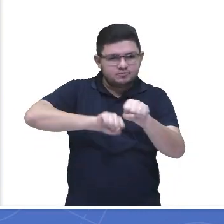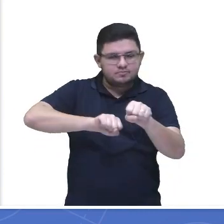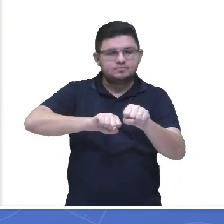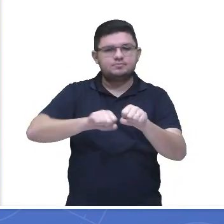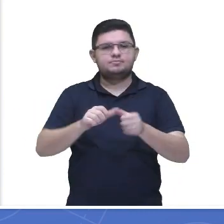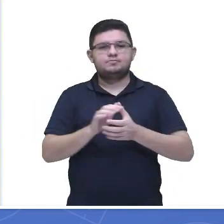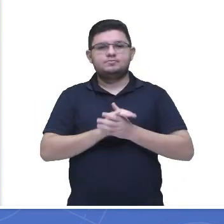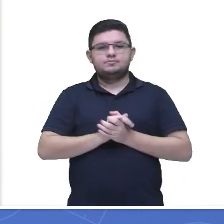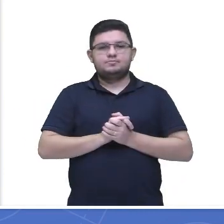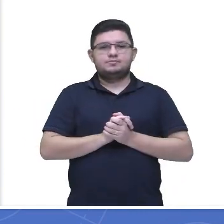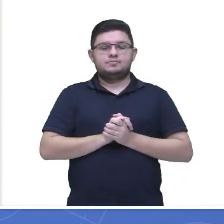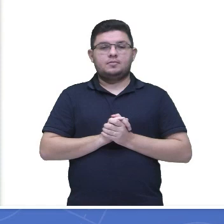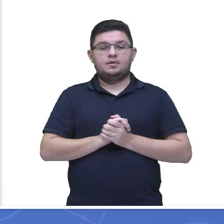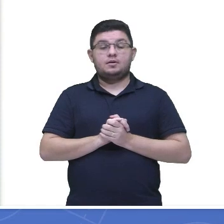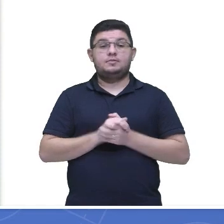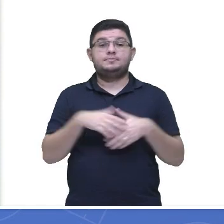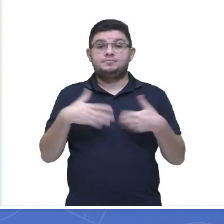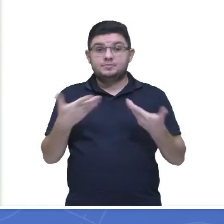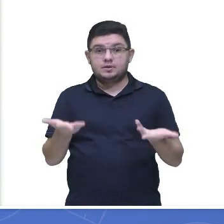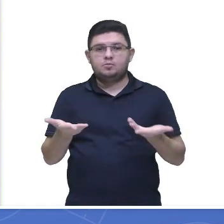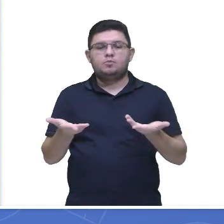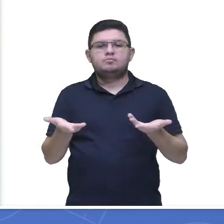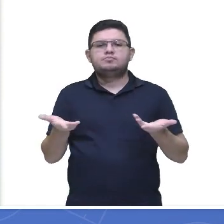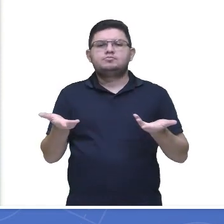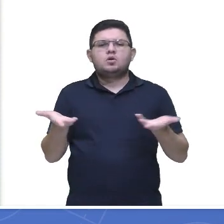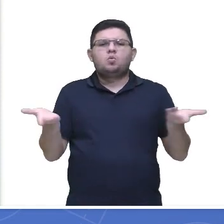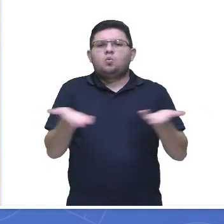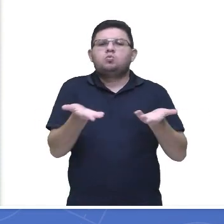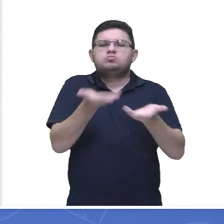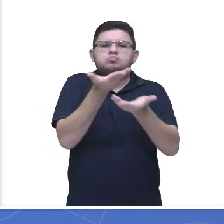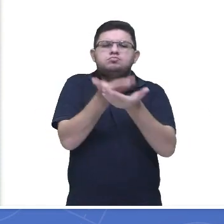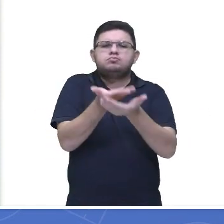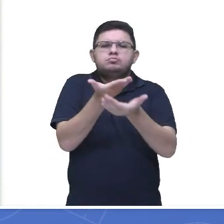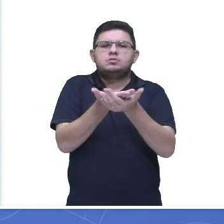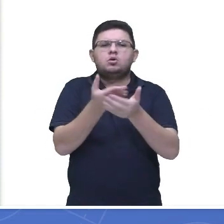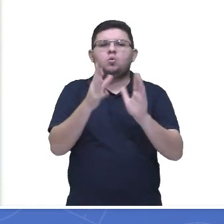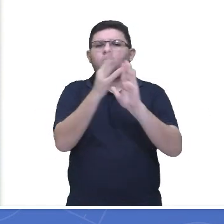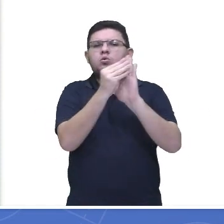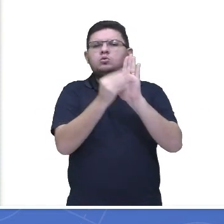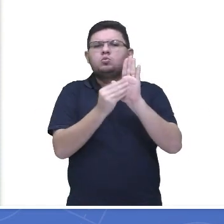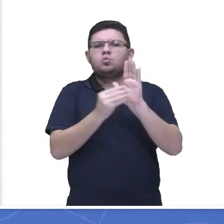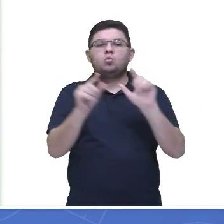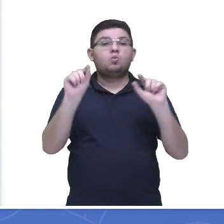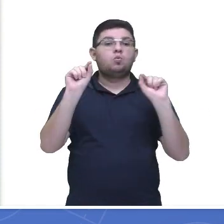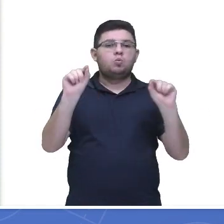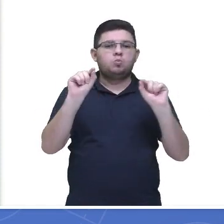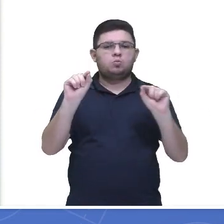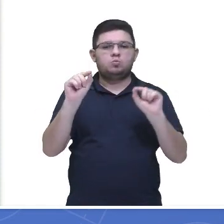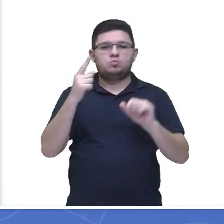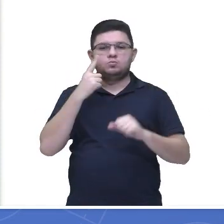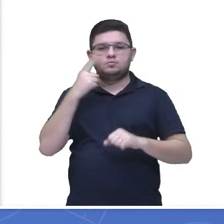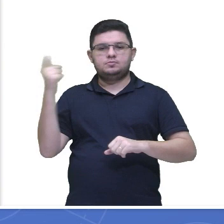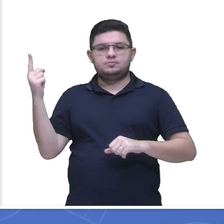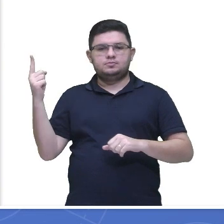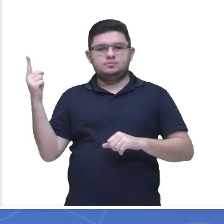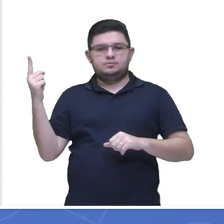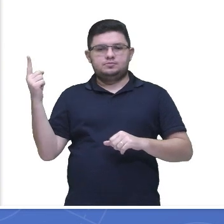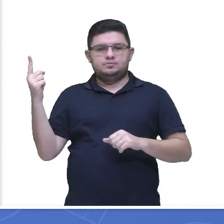ensino médio, tá bom? Hoje nós vamos estudar o seguinte conteúdo. Vamos lá?